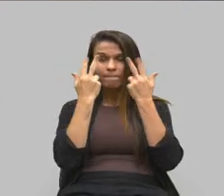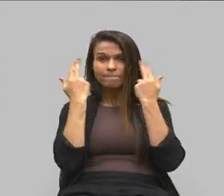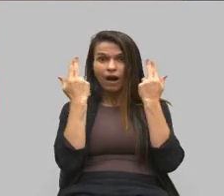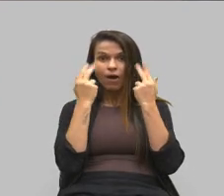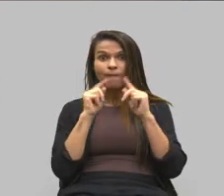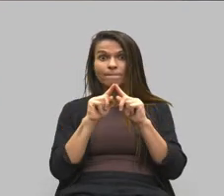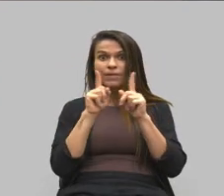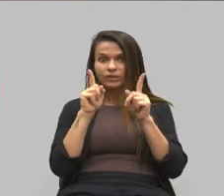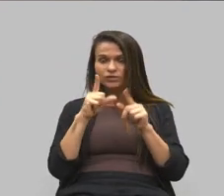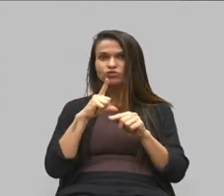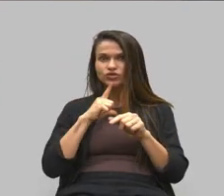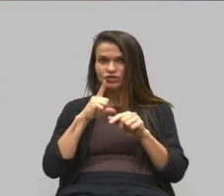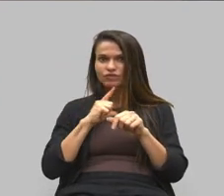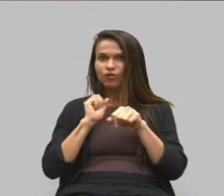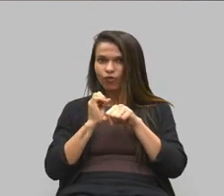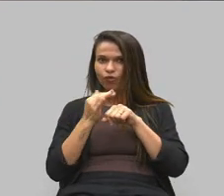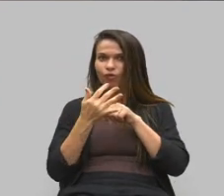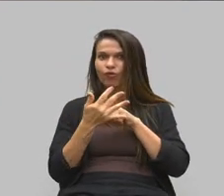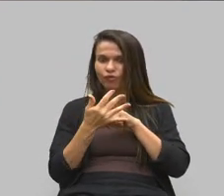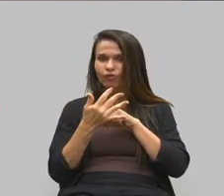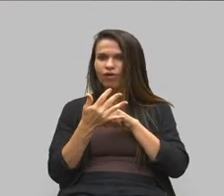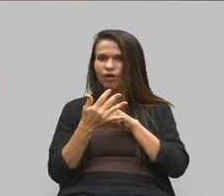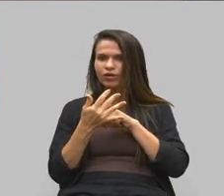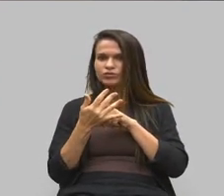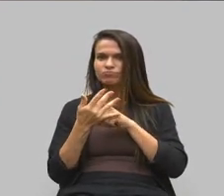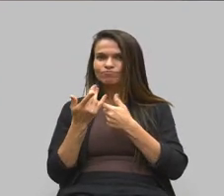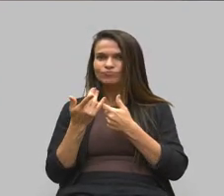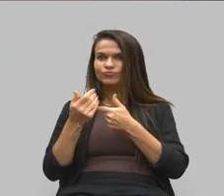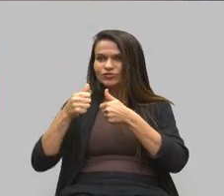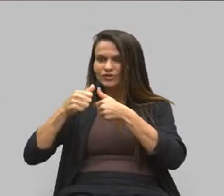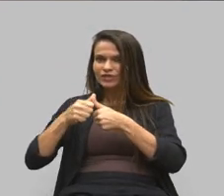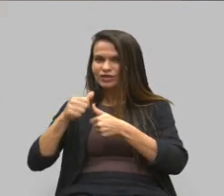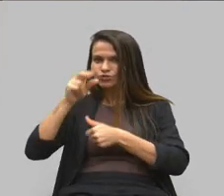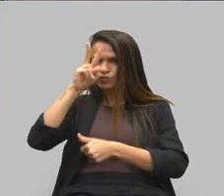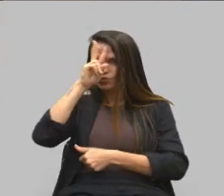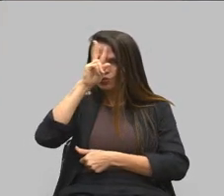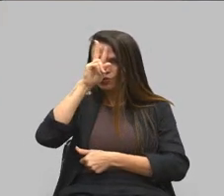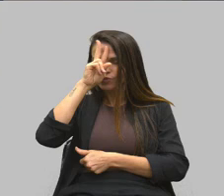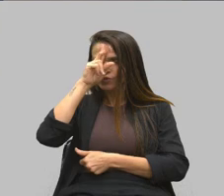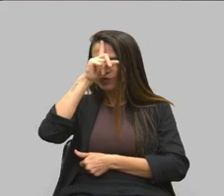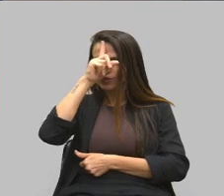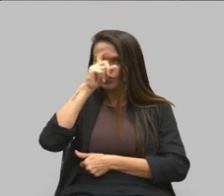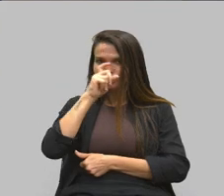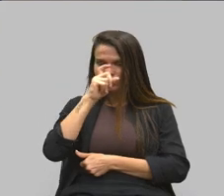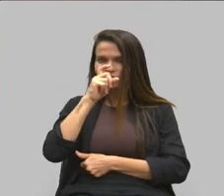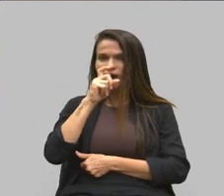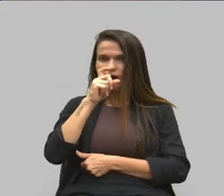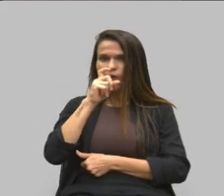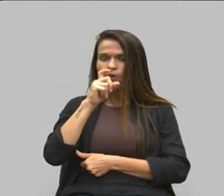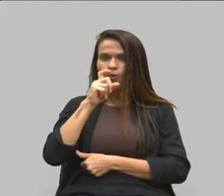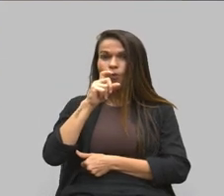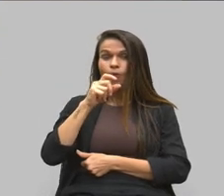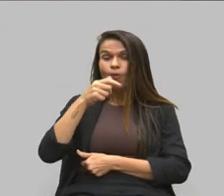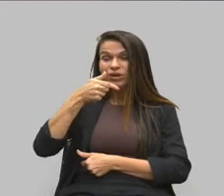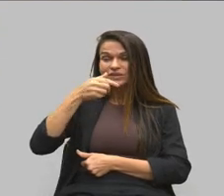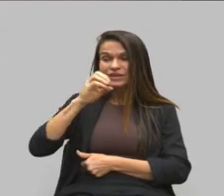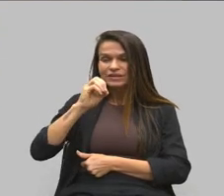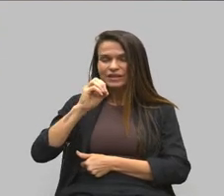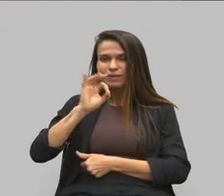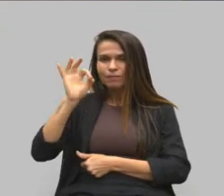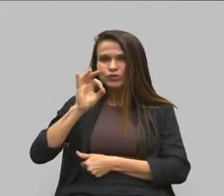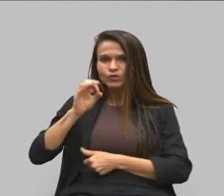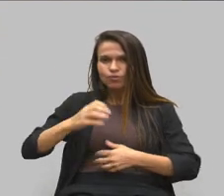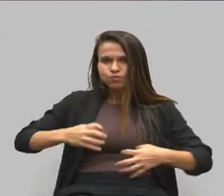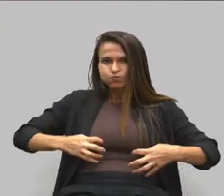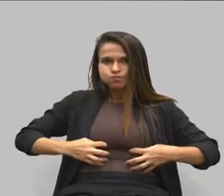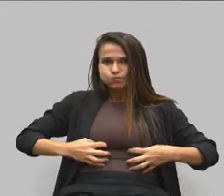tive covid fui parar numa UTI com quase 70% dos pulmões tomado porque eu